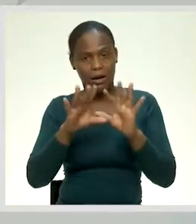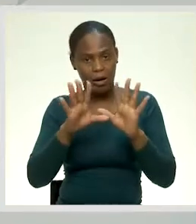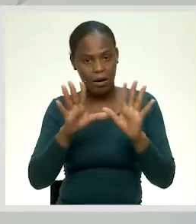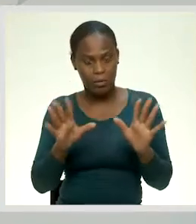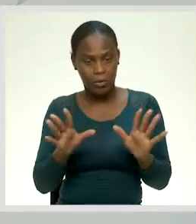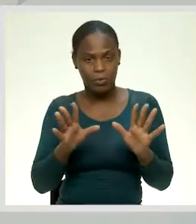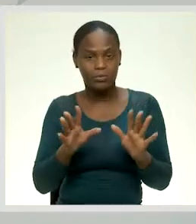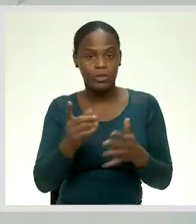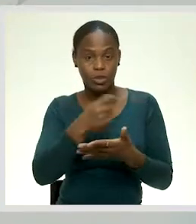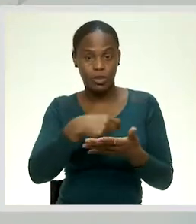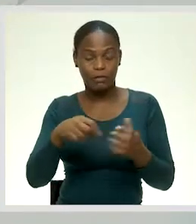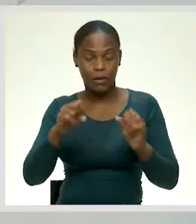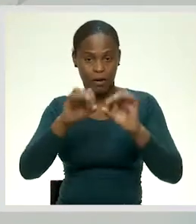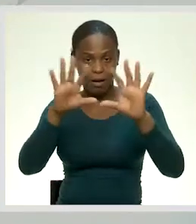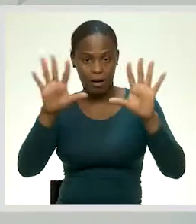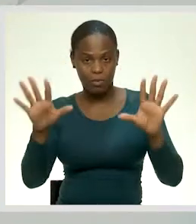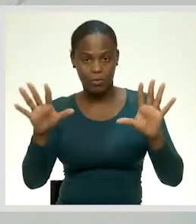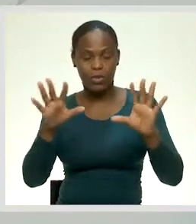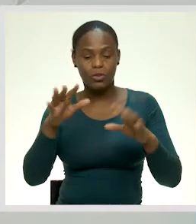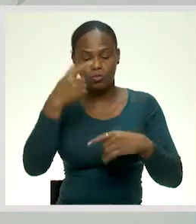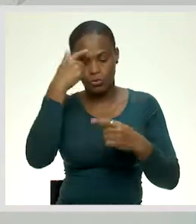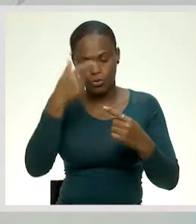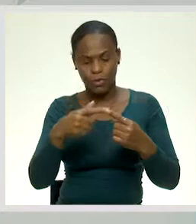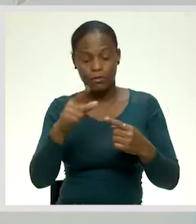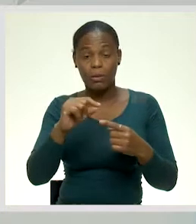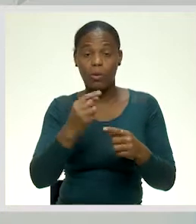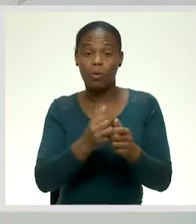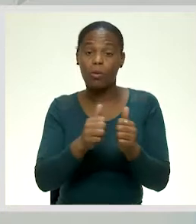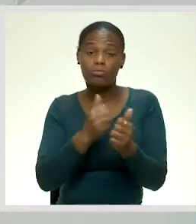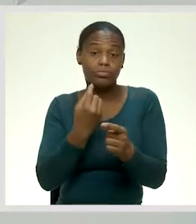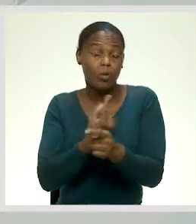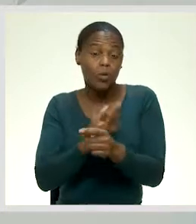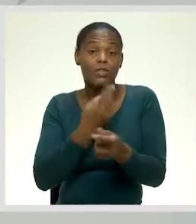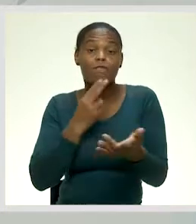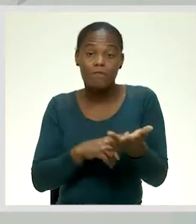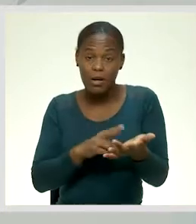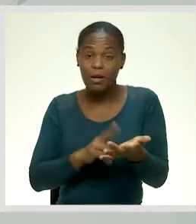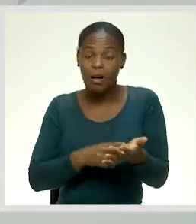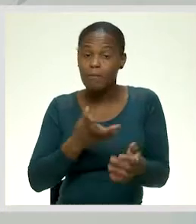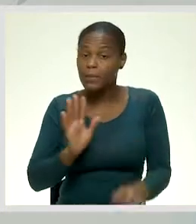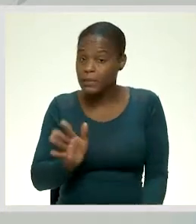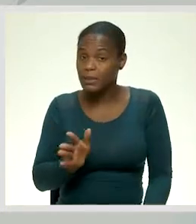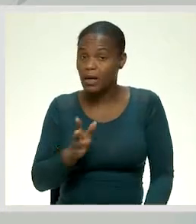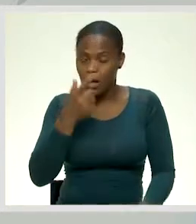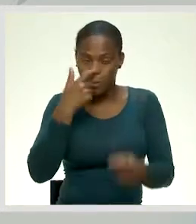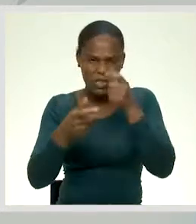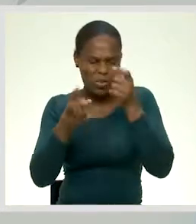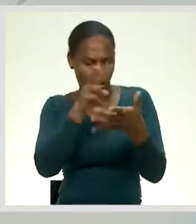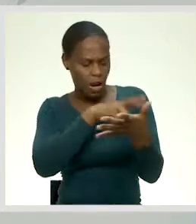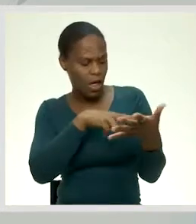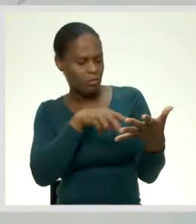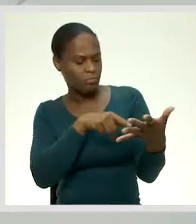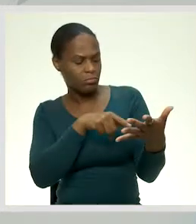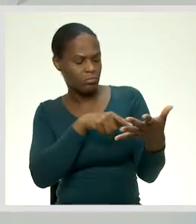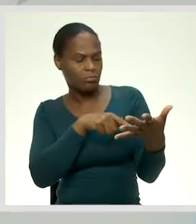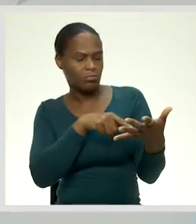claro e objetivos, com coisas precisas, que a pessoa que lê, a partir da